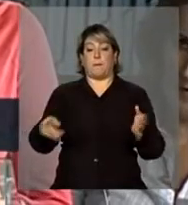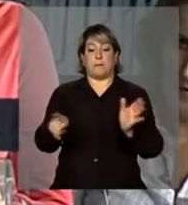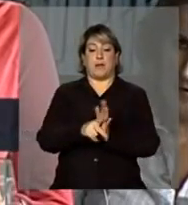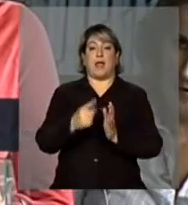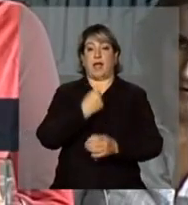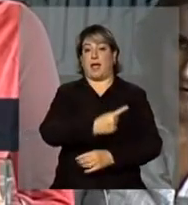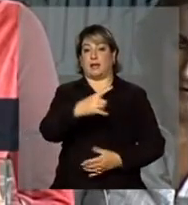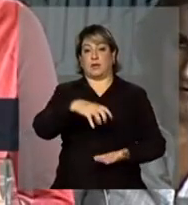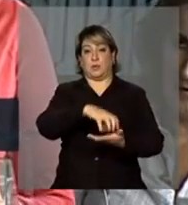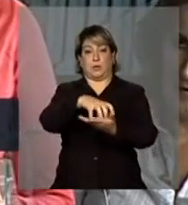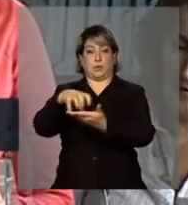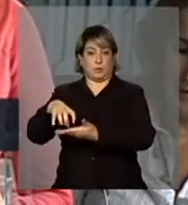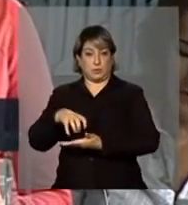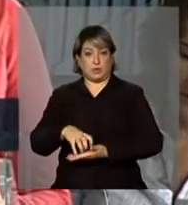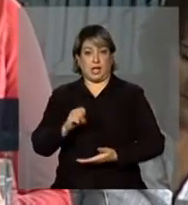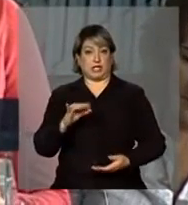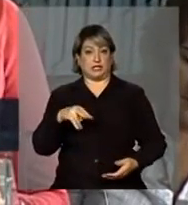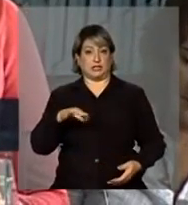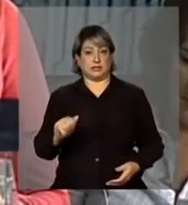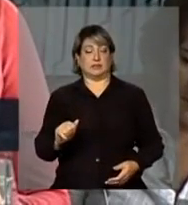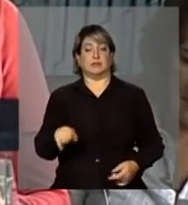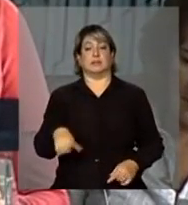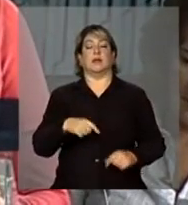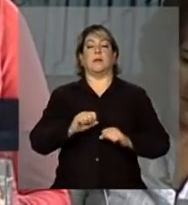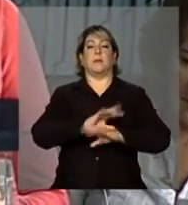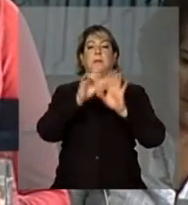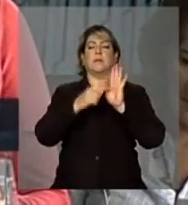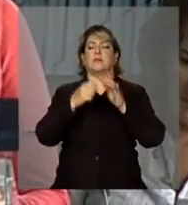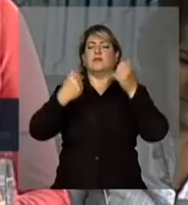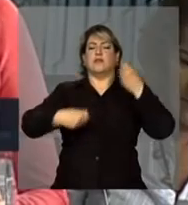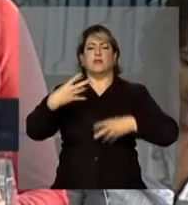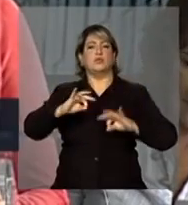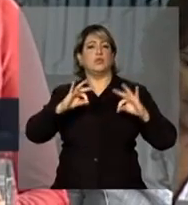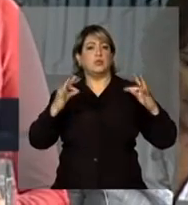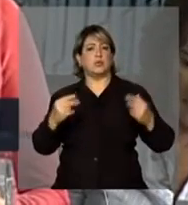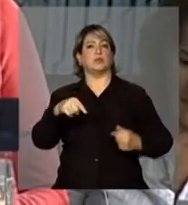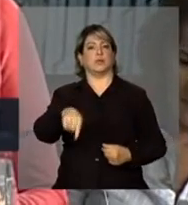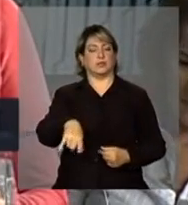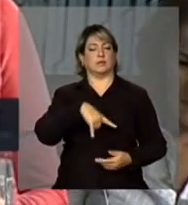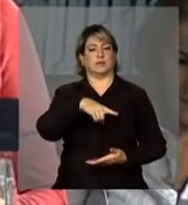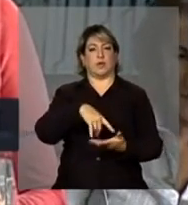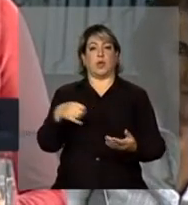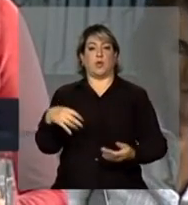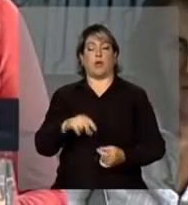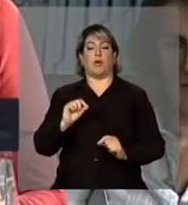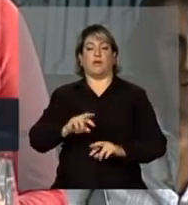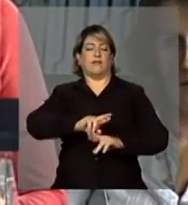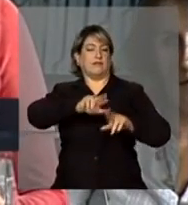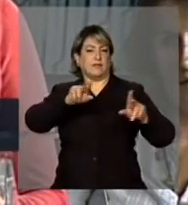cada povo e etnia, ou seja, traz à luz, com dados oficiais, a enorme